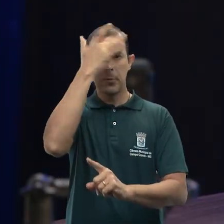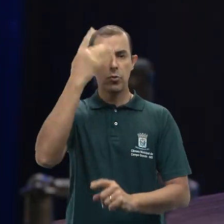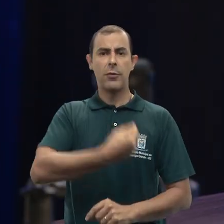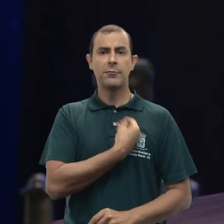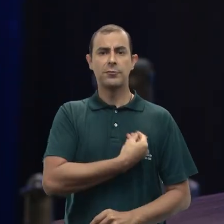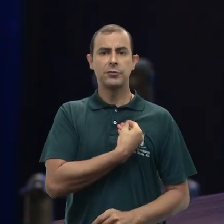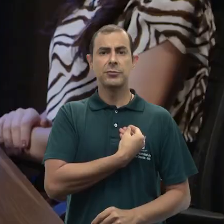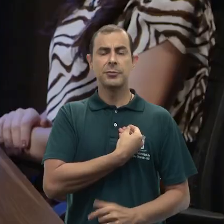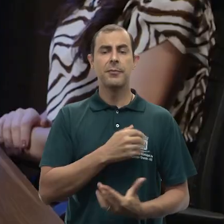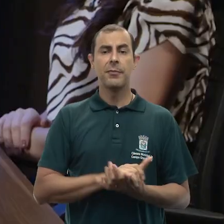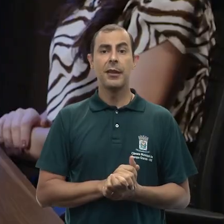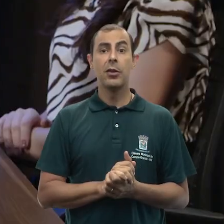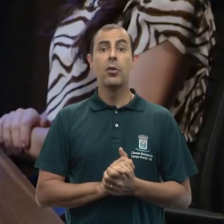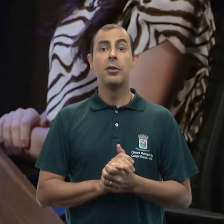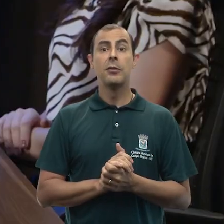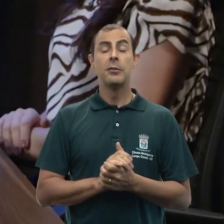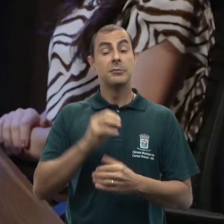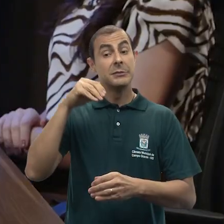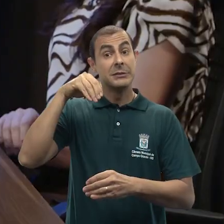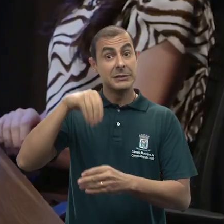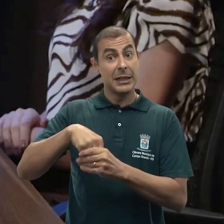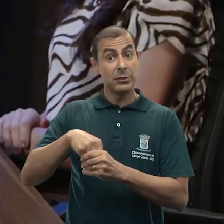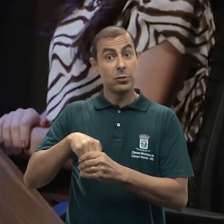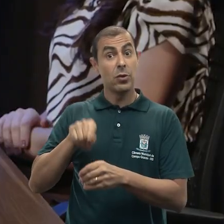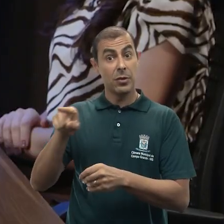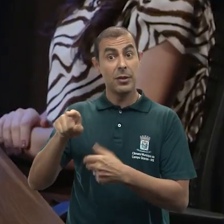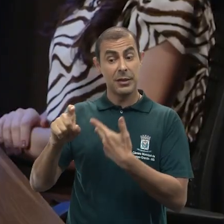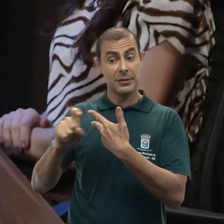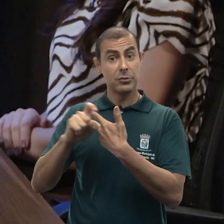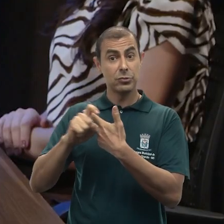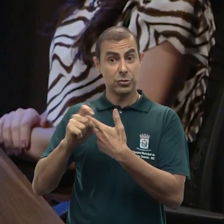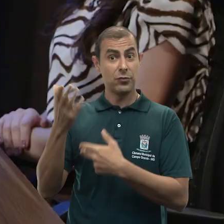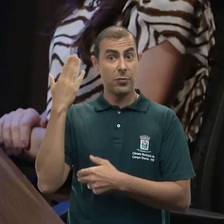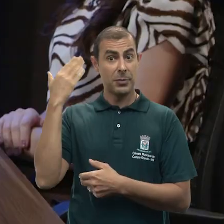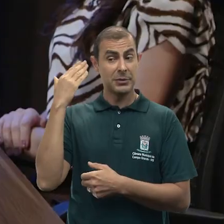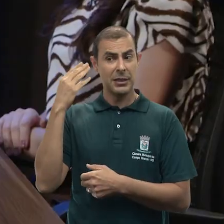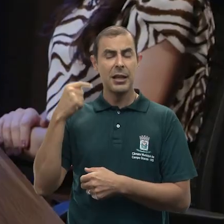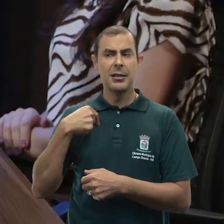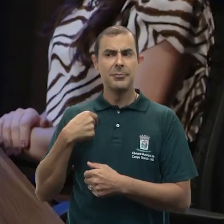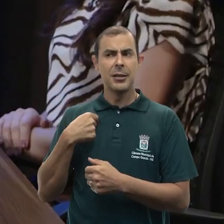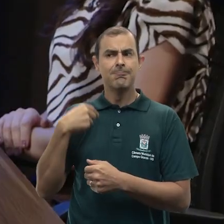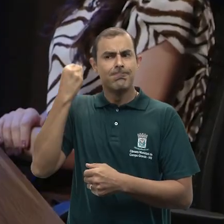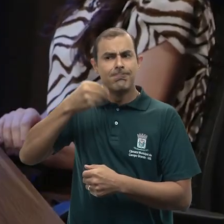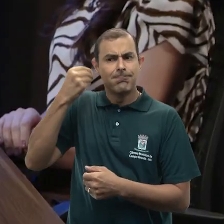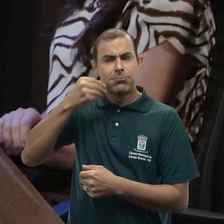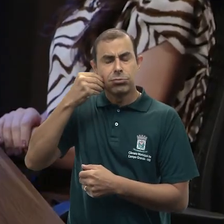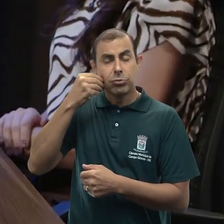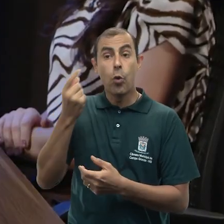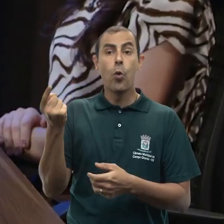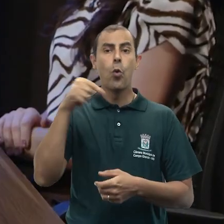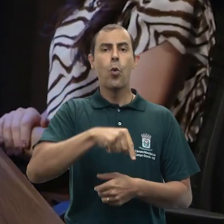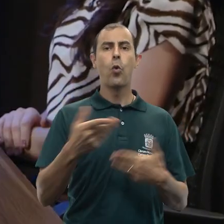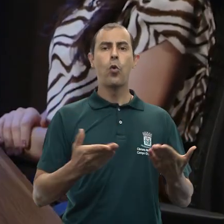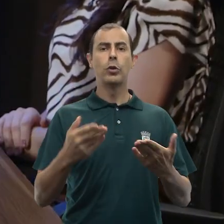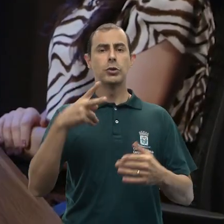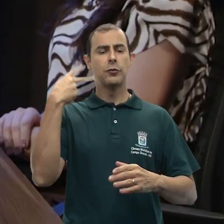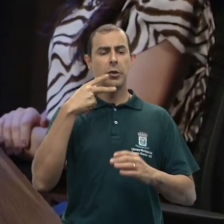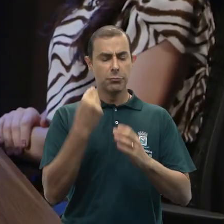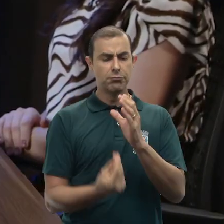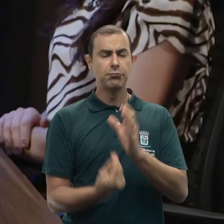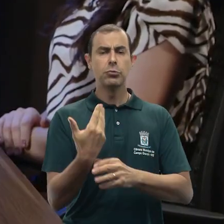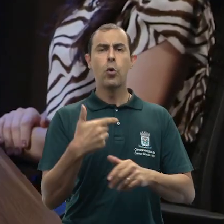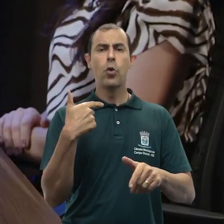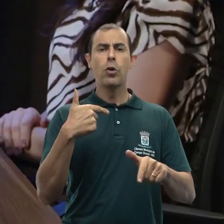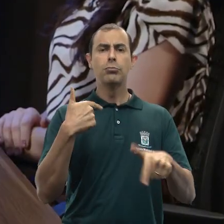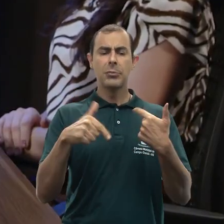esse tempo todo que eu tive dentro do executivo me preparou para ser um vereador eficiente, para criar leis que realmente vão sair do